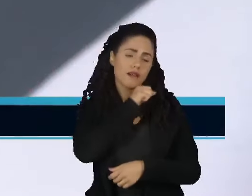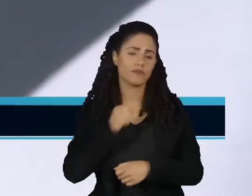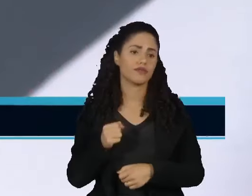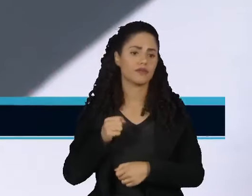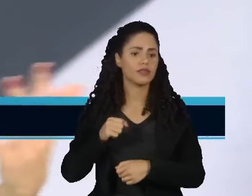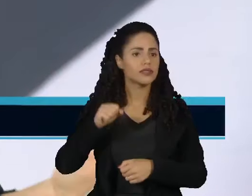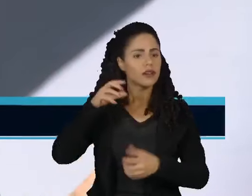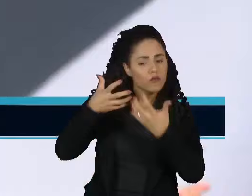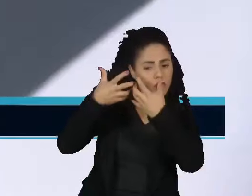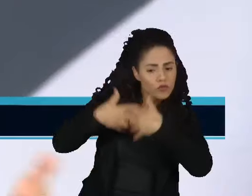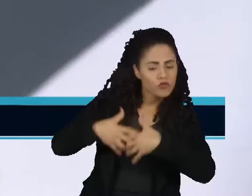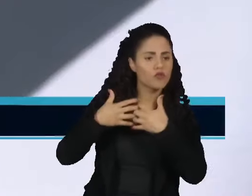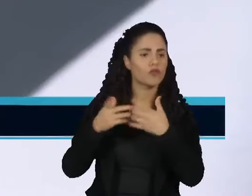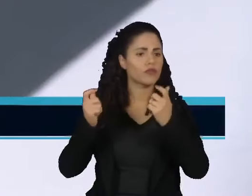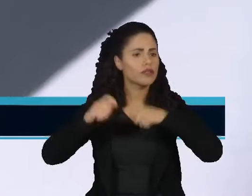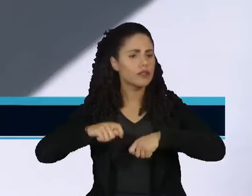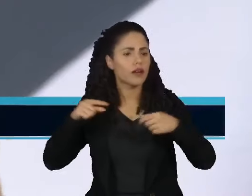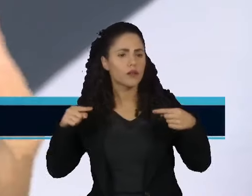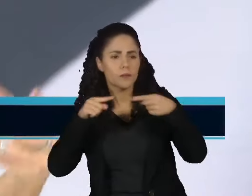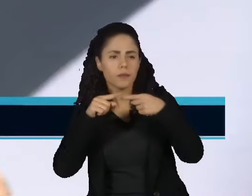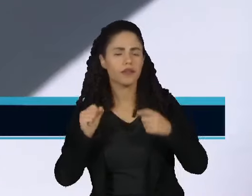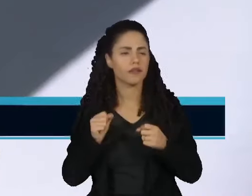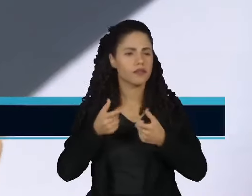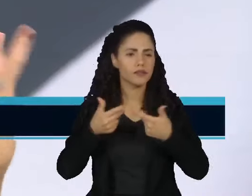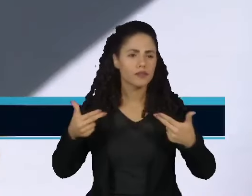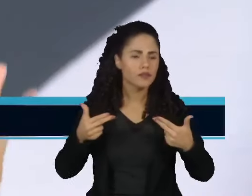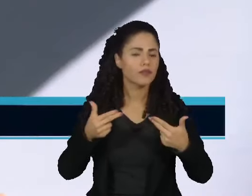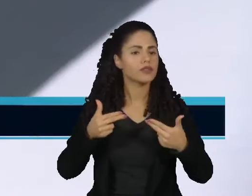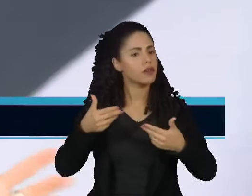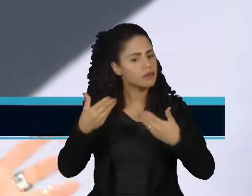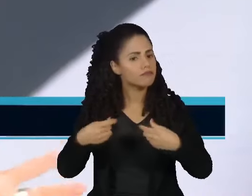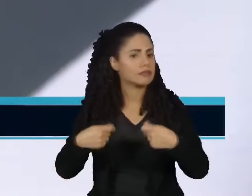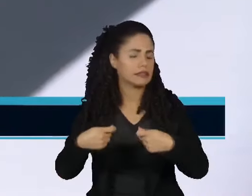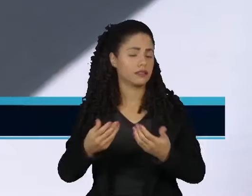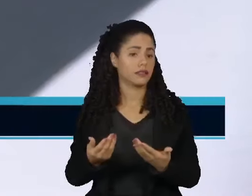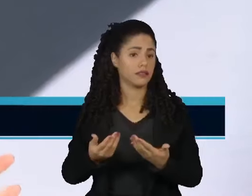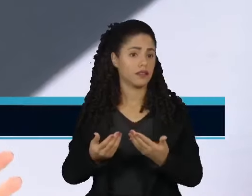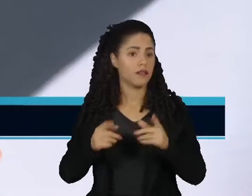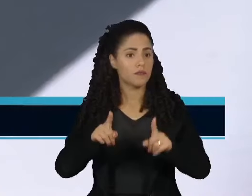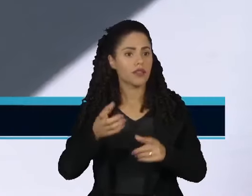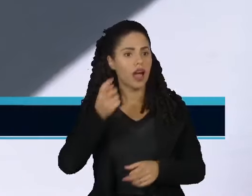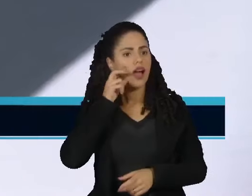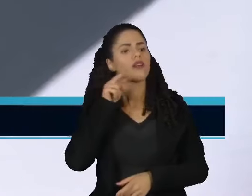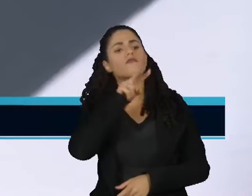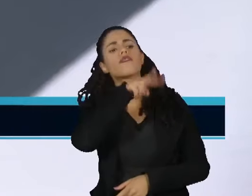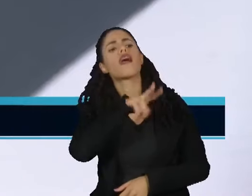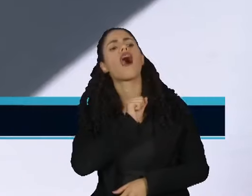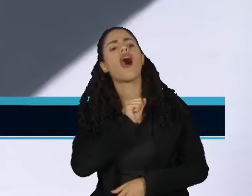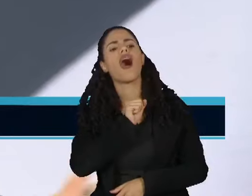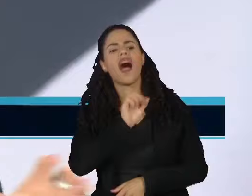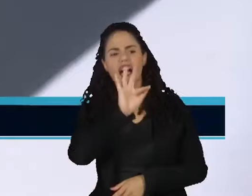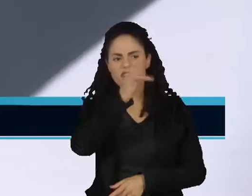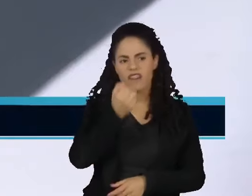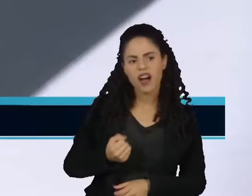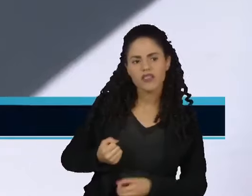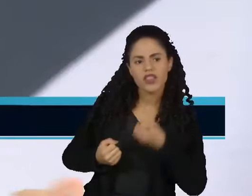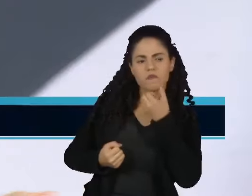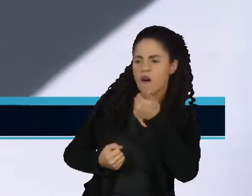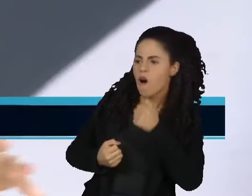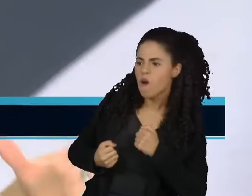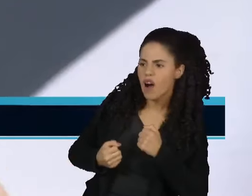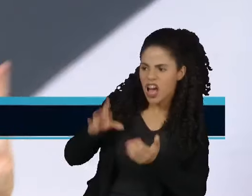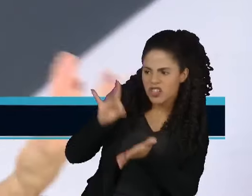do que funciona, do que não funciona, ter conhecimento, né? Ter uma coisa mais robusta, e aí falar, não, eu quero só saber se a pessoa é do bem ou do mal, né? O